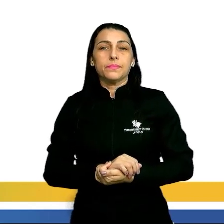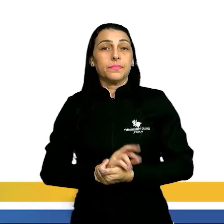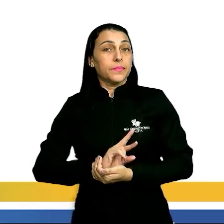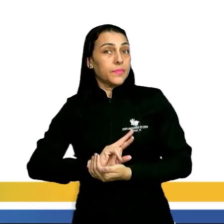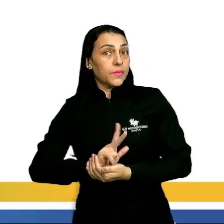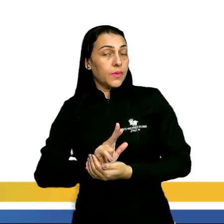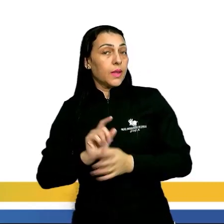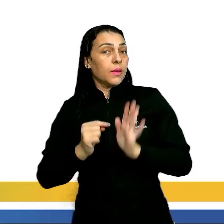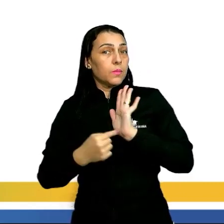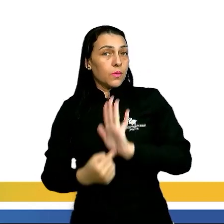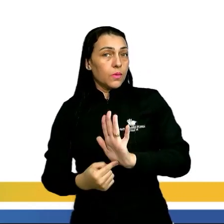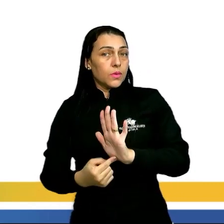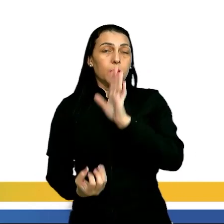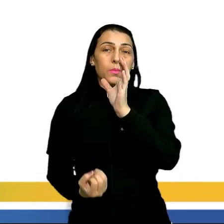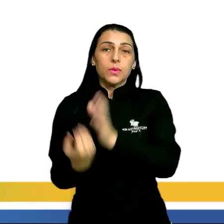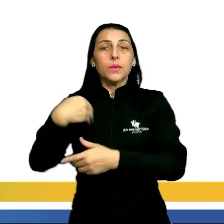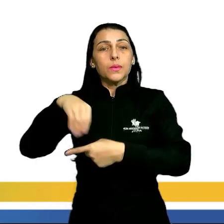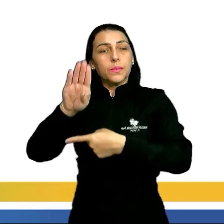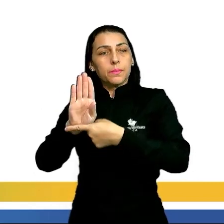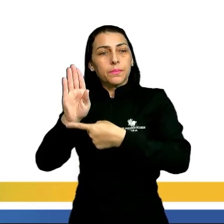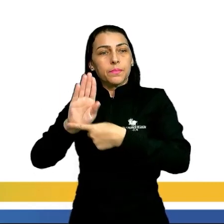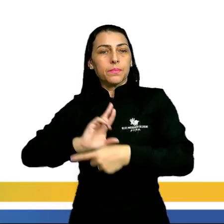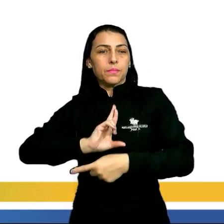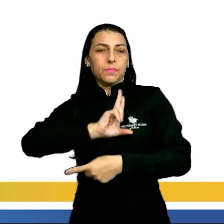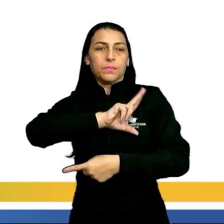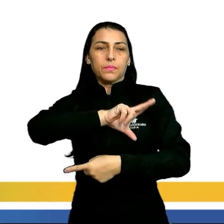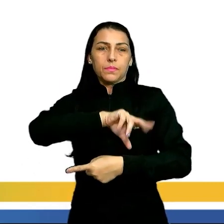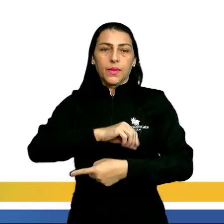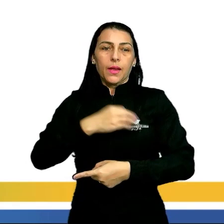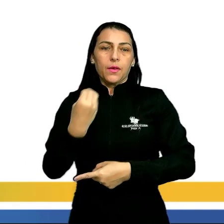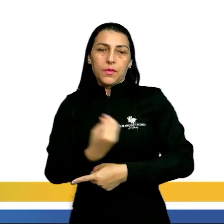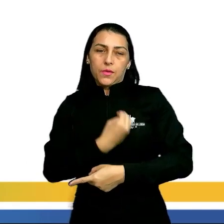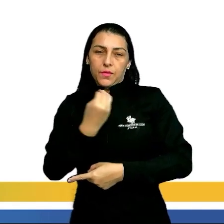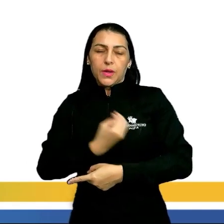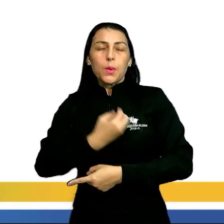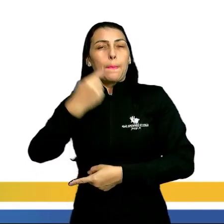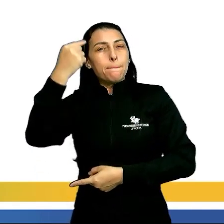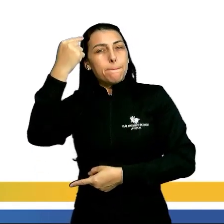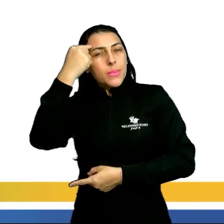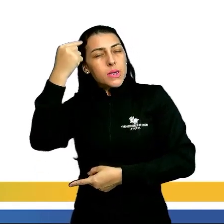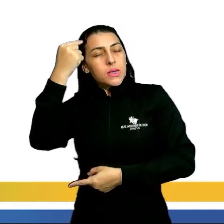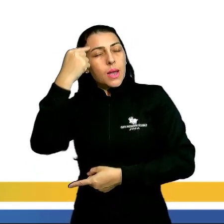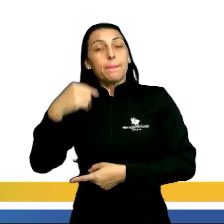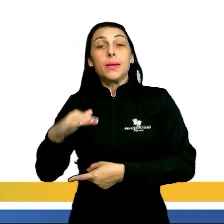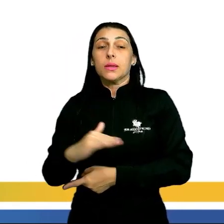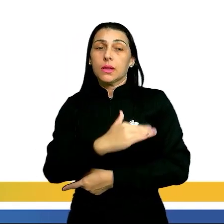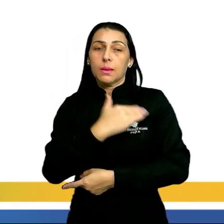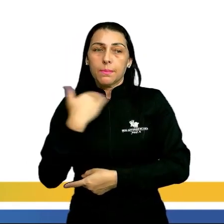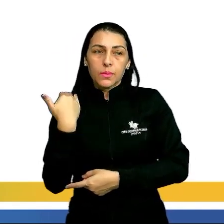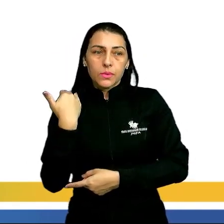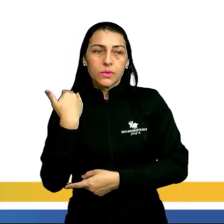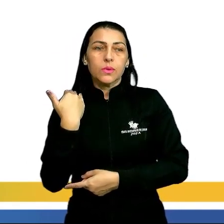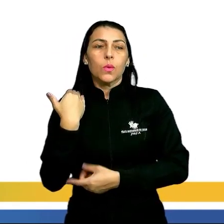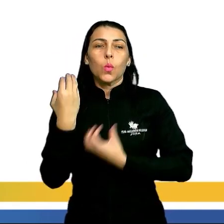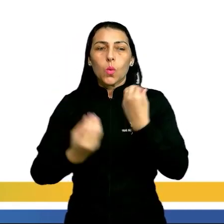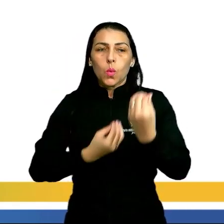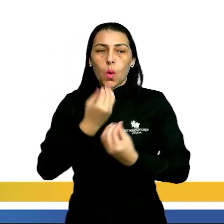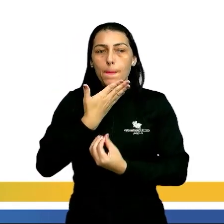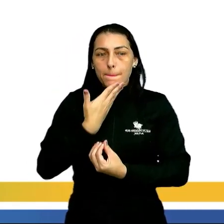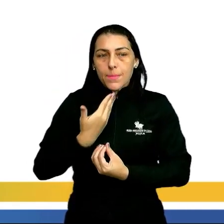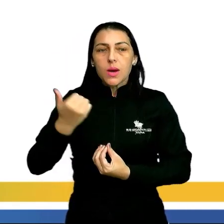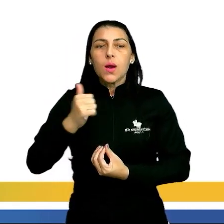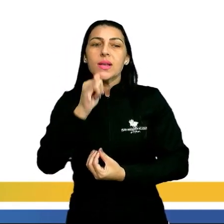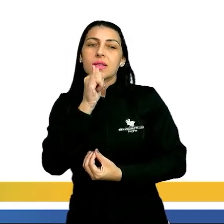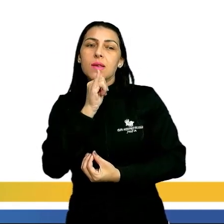que aparece na produção. Letra B, romantismo, que trata a vida com pessimismo e a morte como